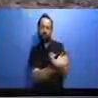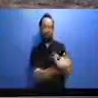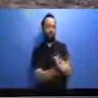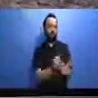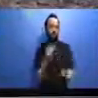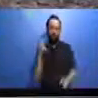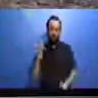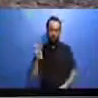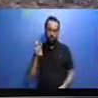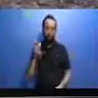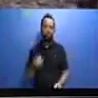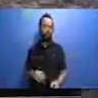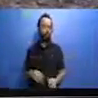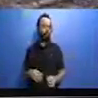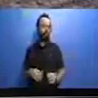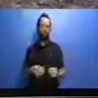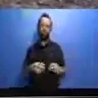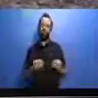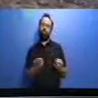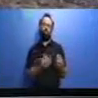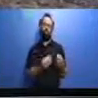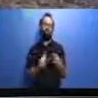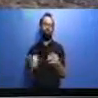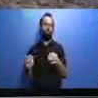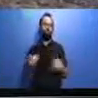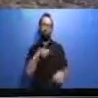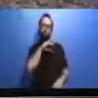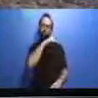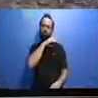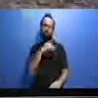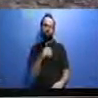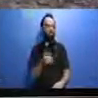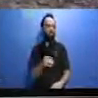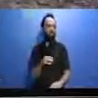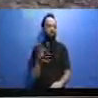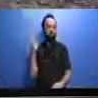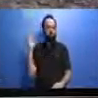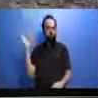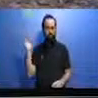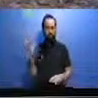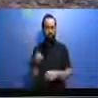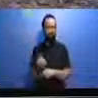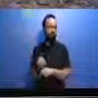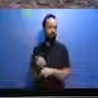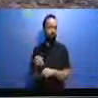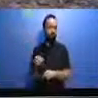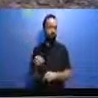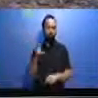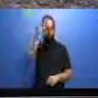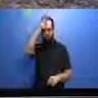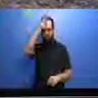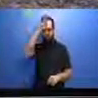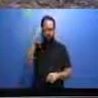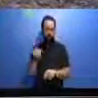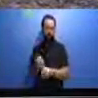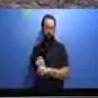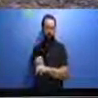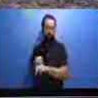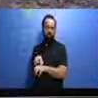de animais que tem na natureza. Eu separei um exemplo de cada grupo. Insetos, eu coloquei a